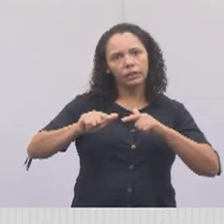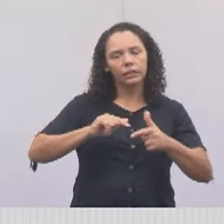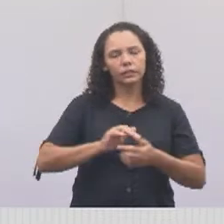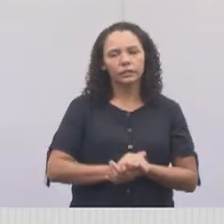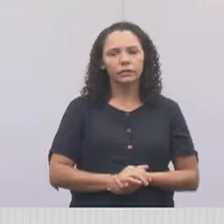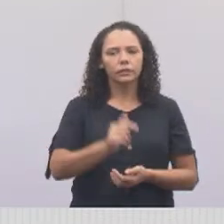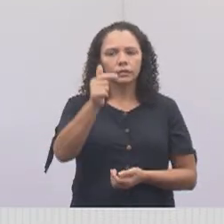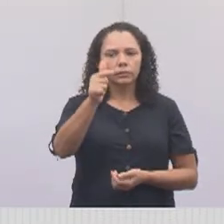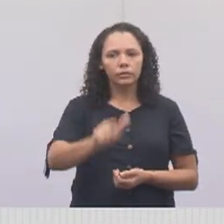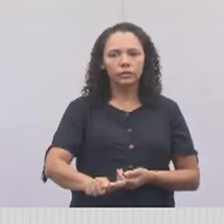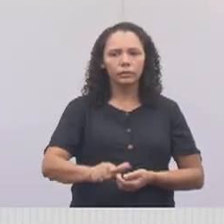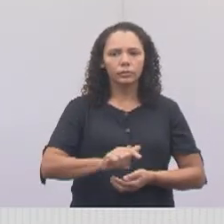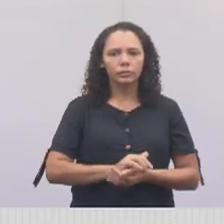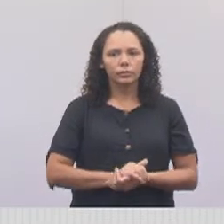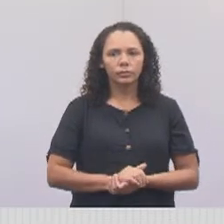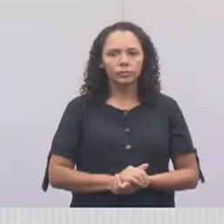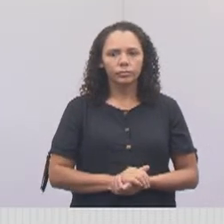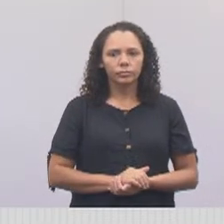Próximo.